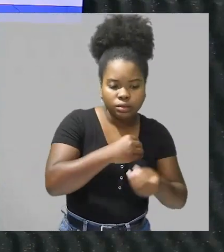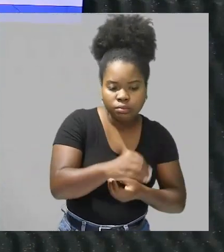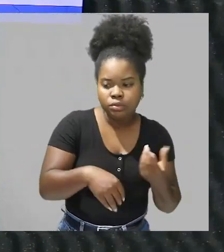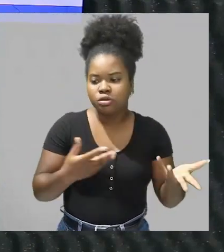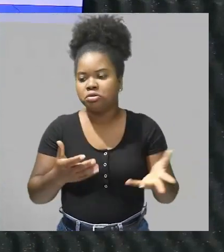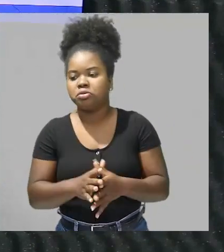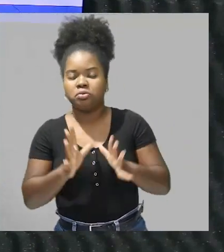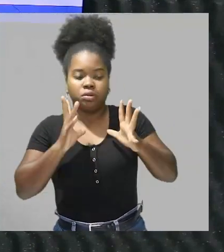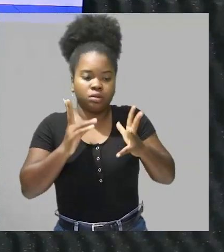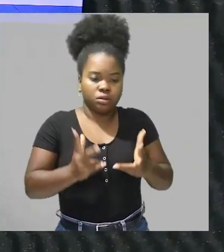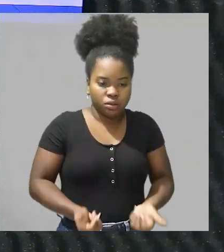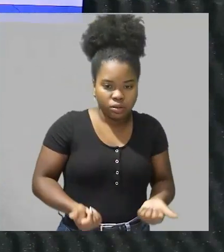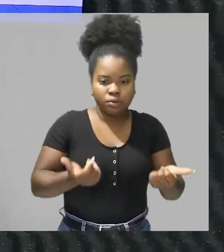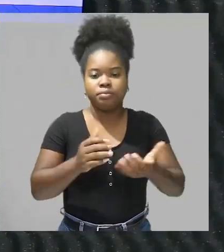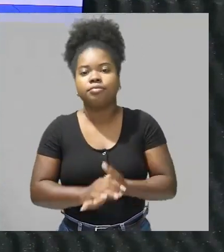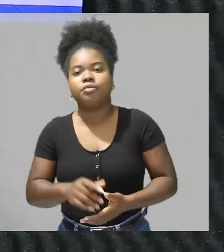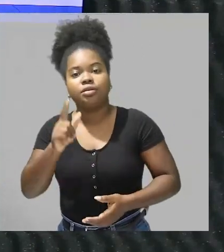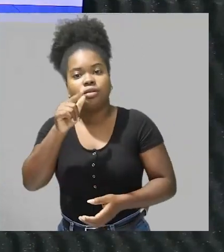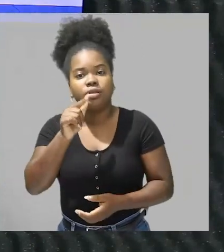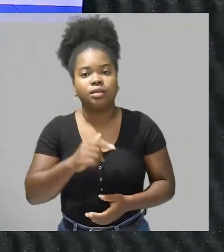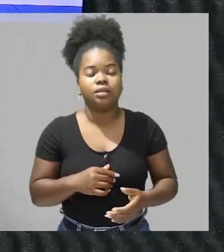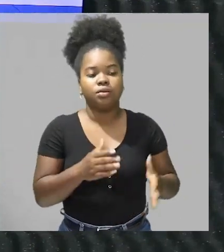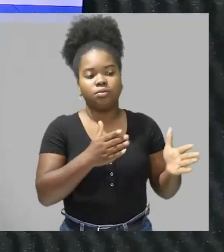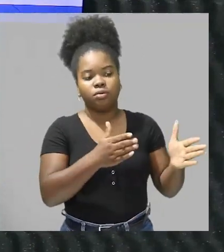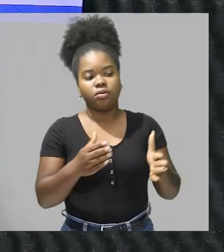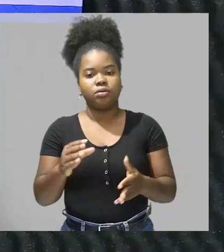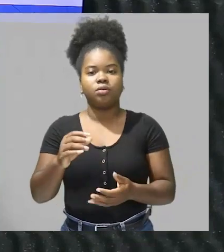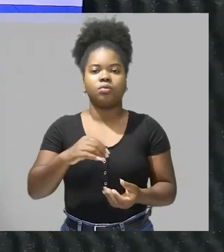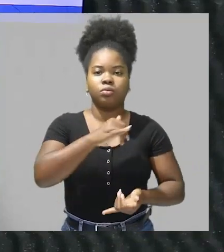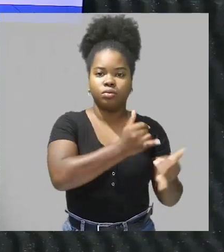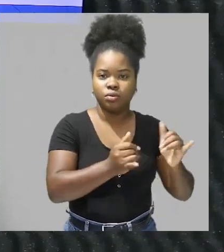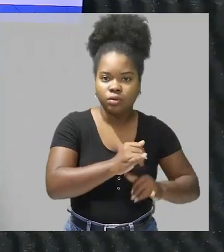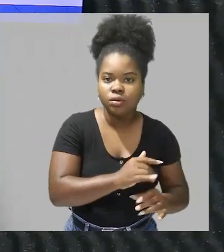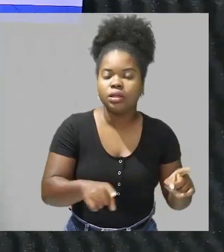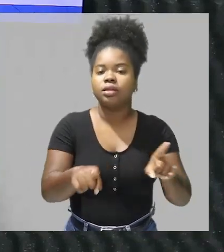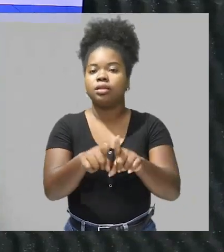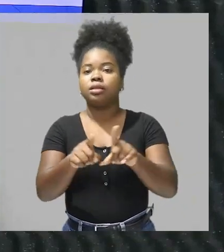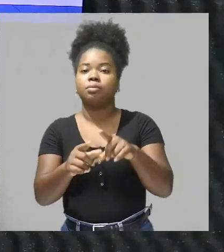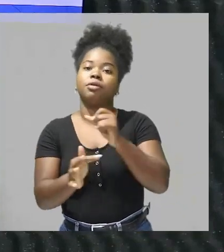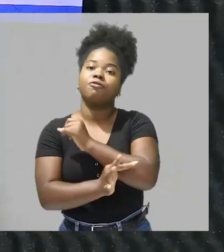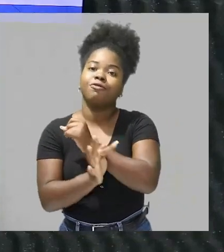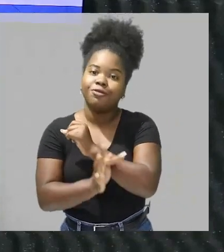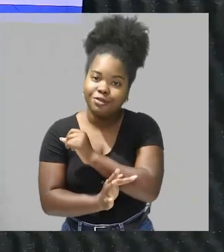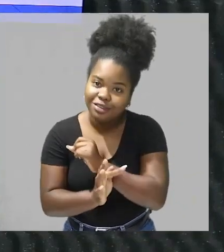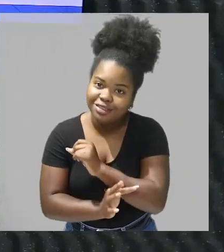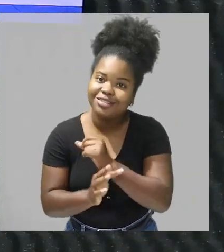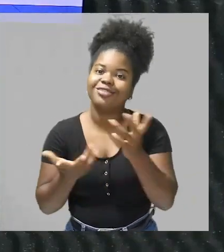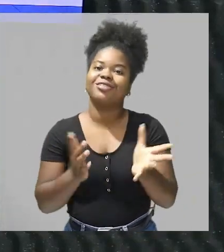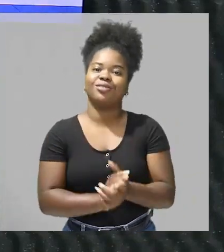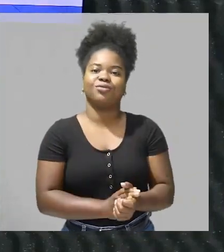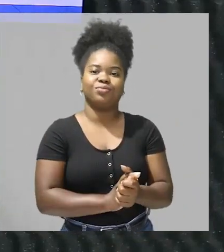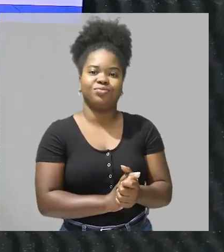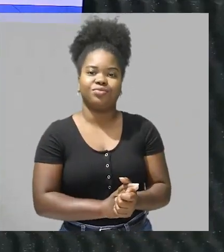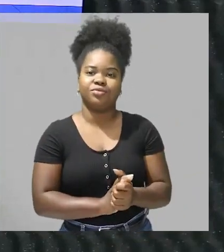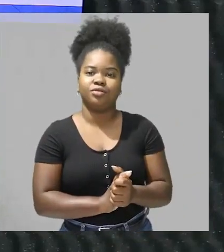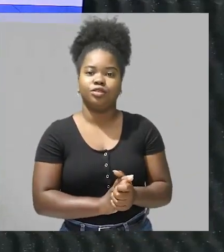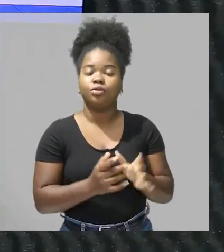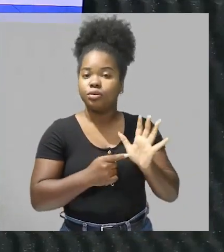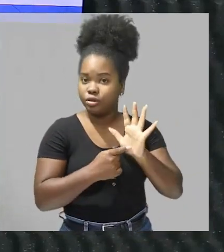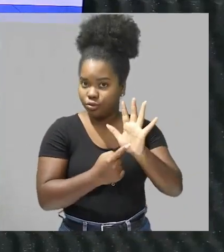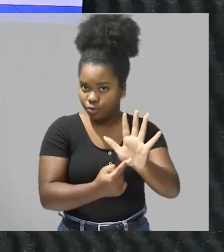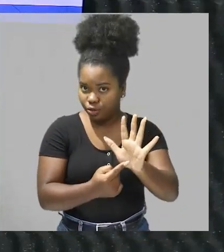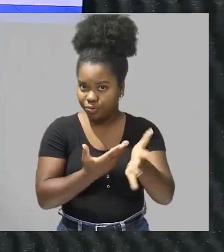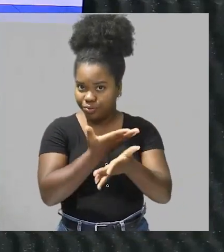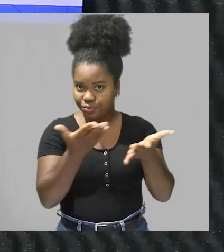etapas que inclui processos tanto químicos quanto físicos conforme a ilustração a